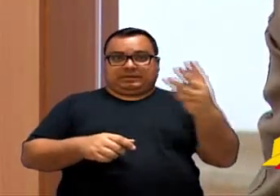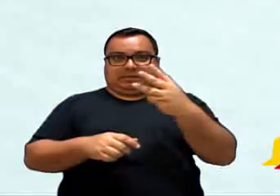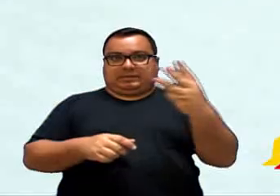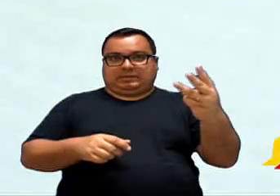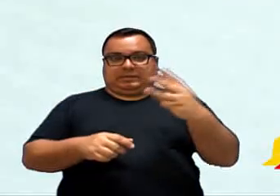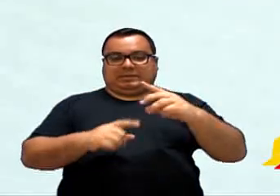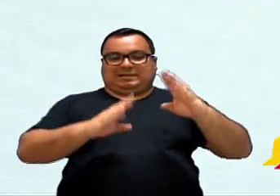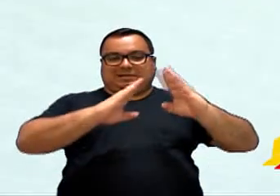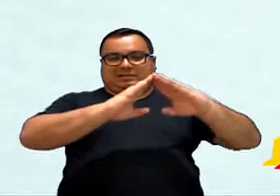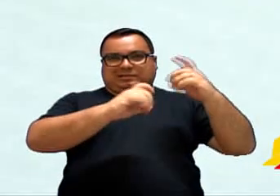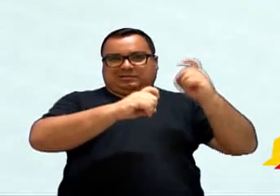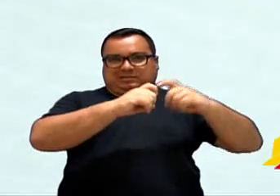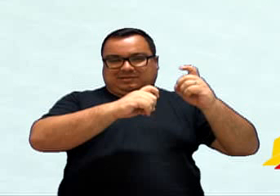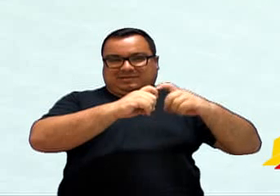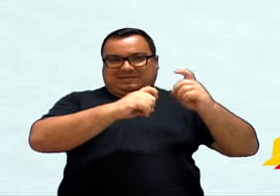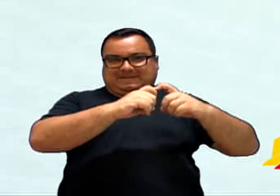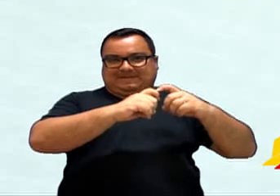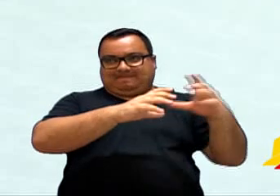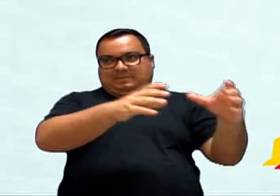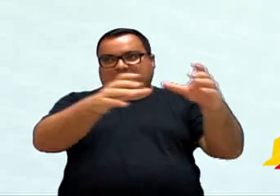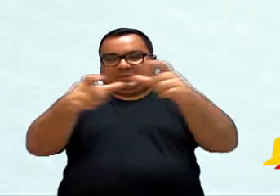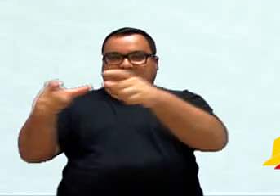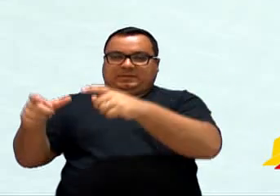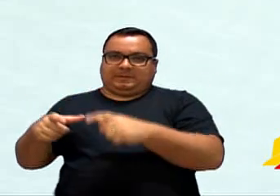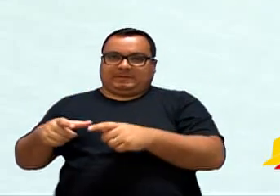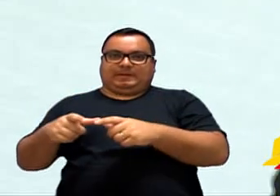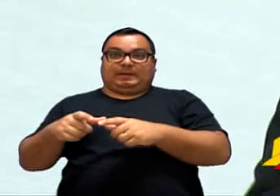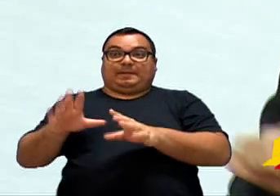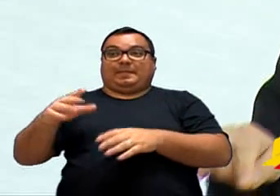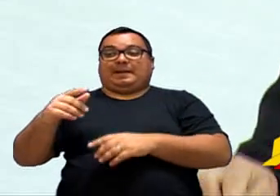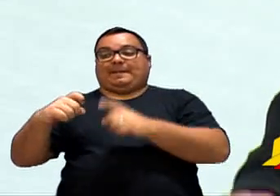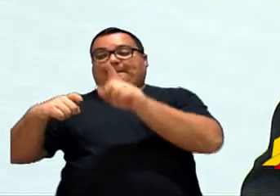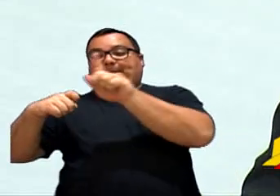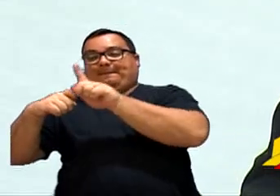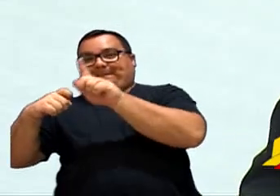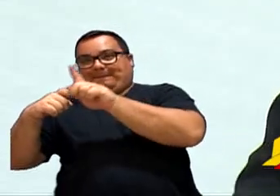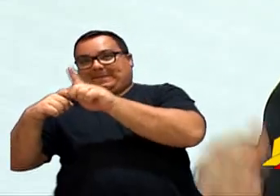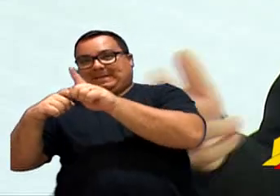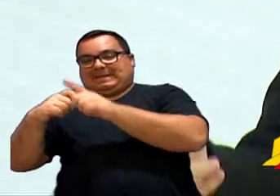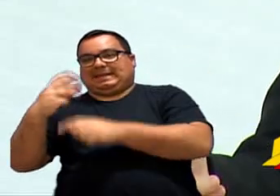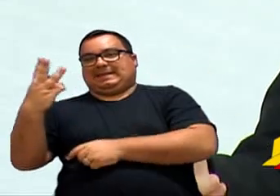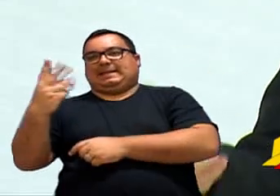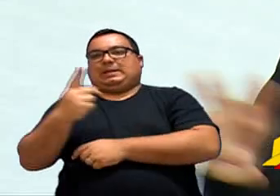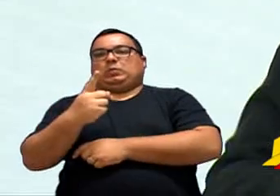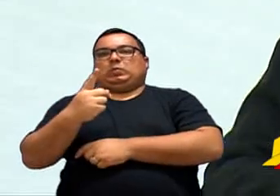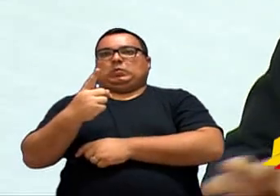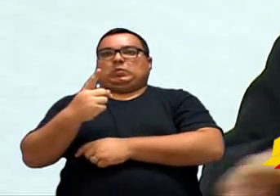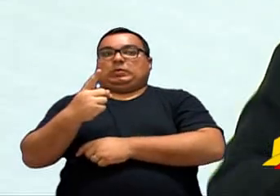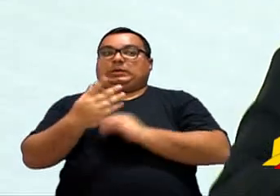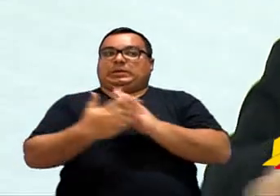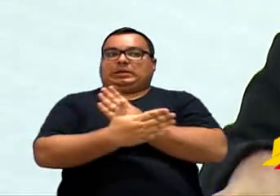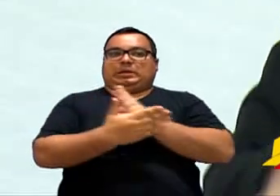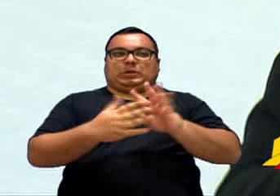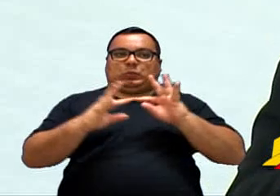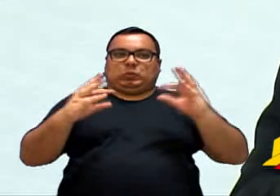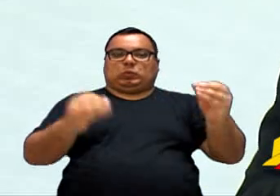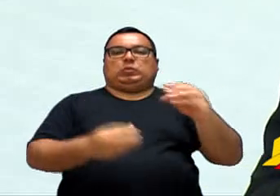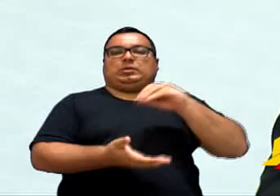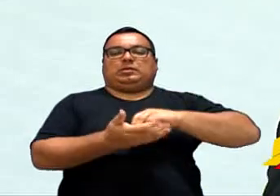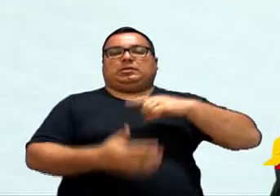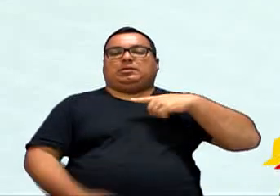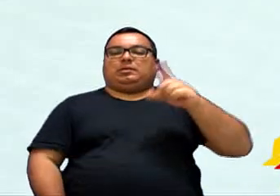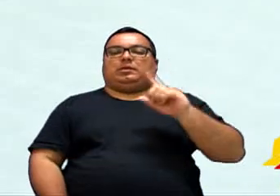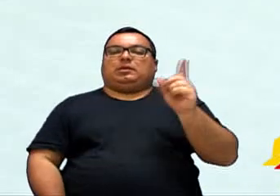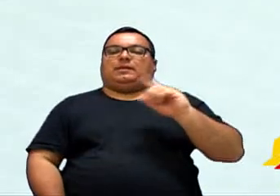tem, vereador, são os PJs, que eles não têm, eles ficam por um mês ou dois, depende do da